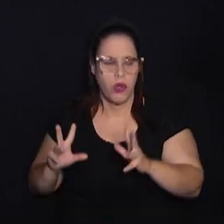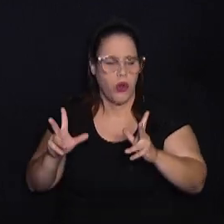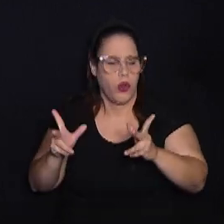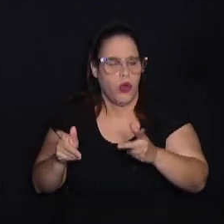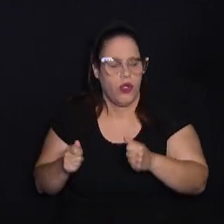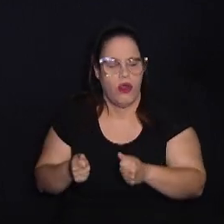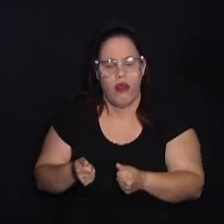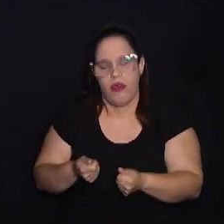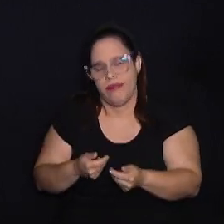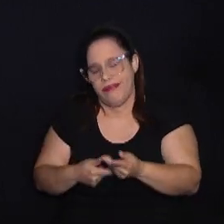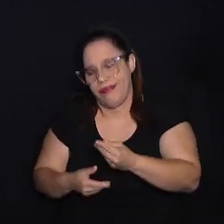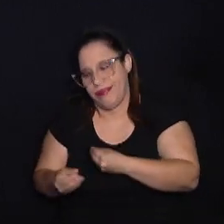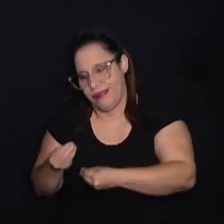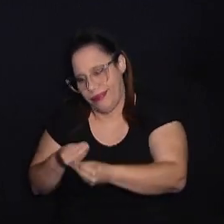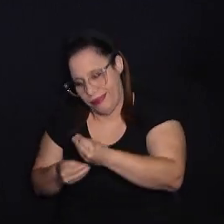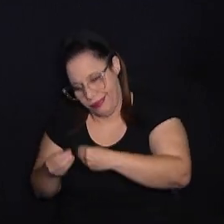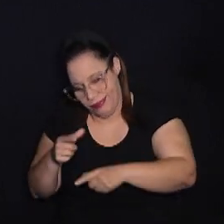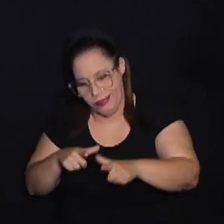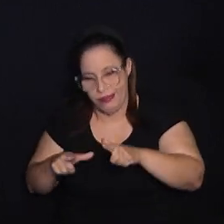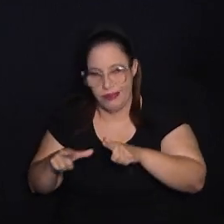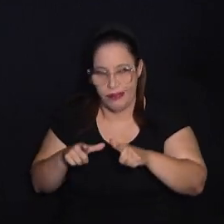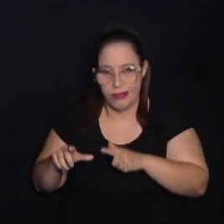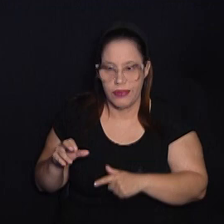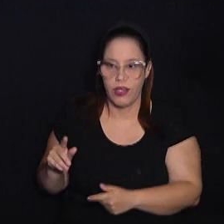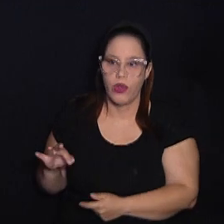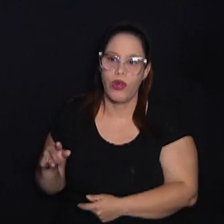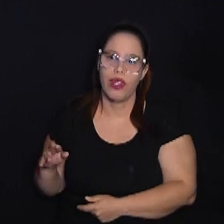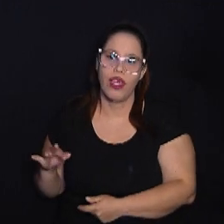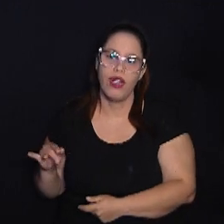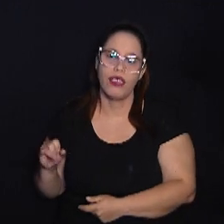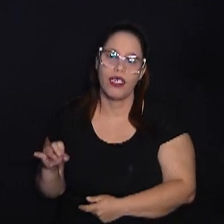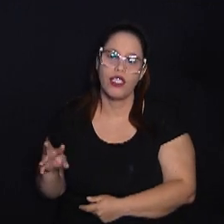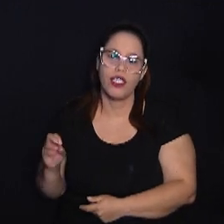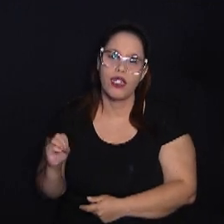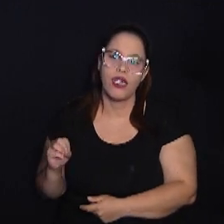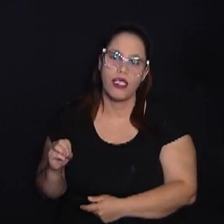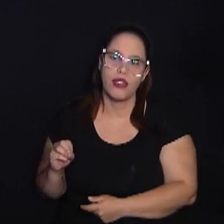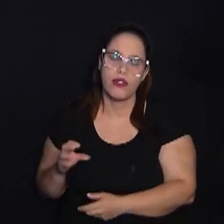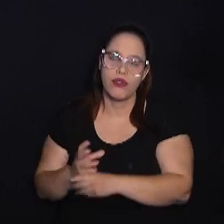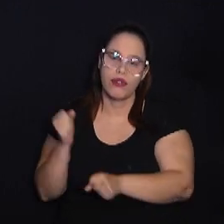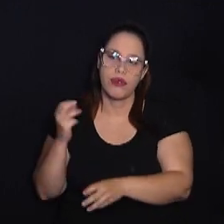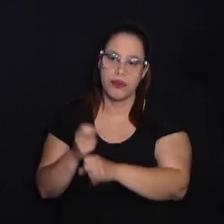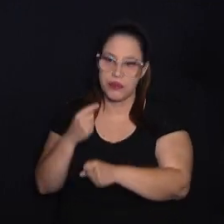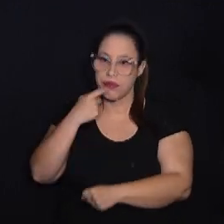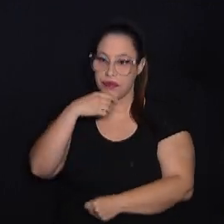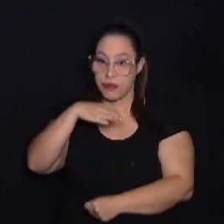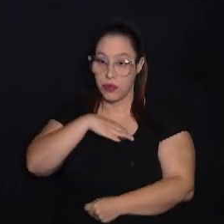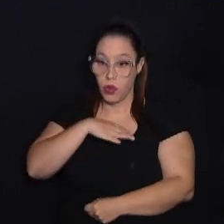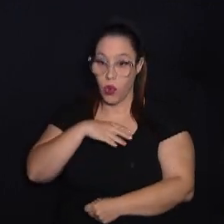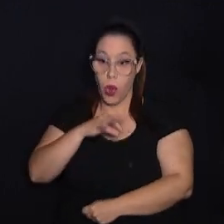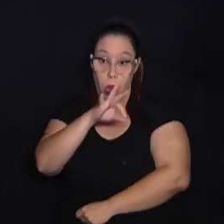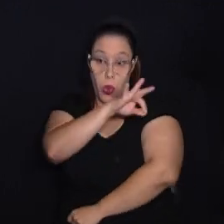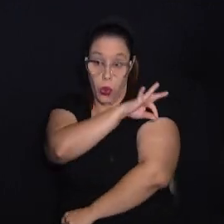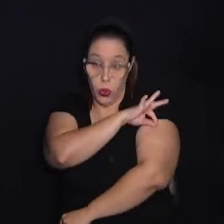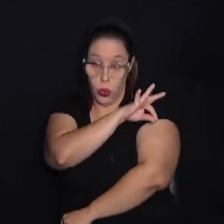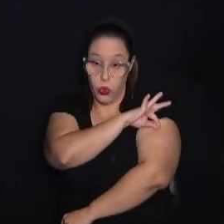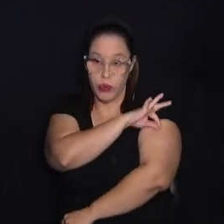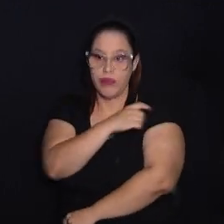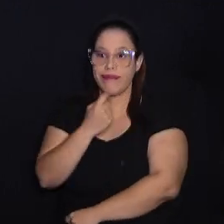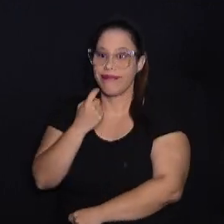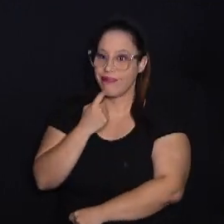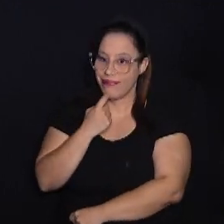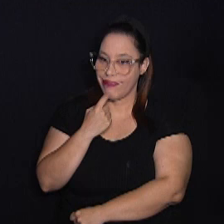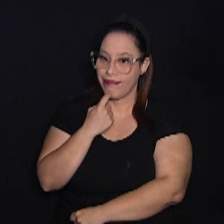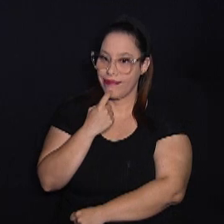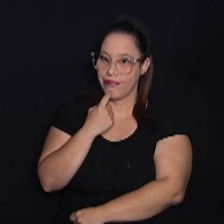os colaboradores do Sindicato dos Contabilistas de Campinas. À Prefeitura Municipal de